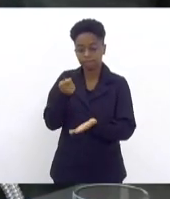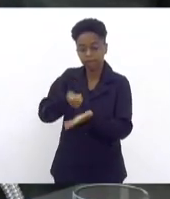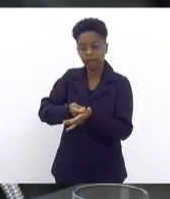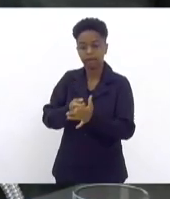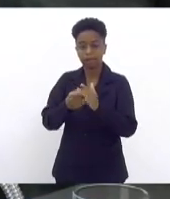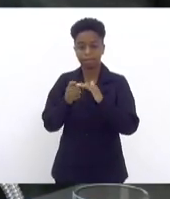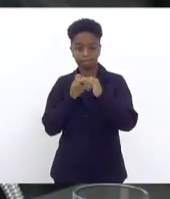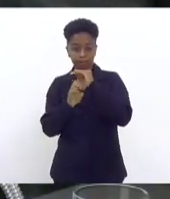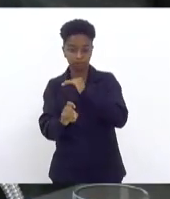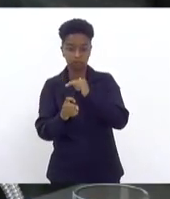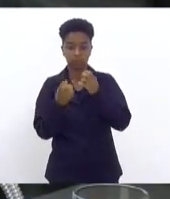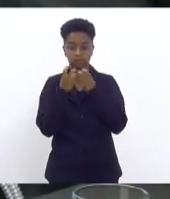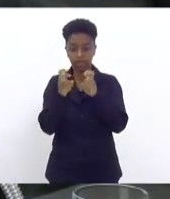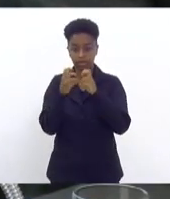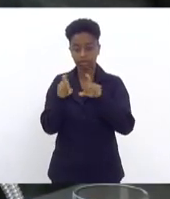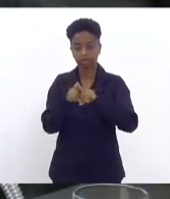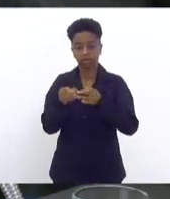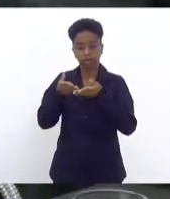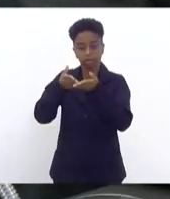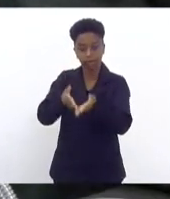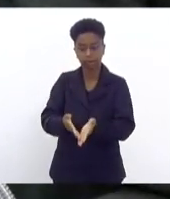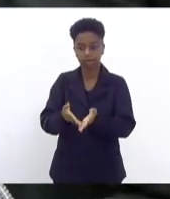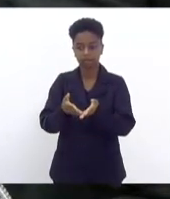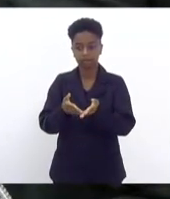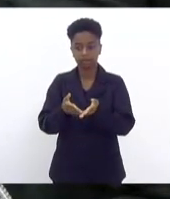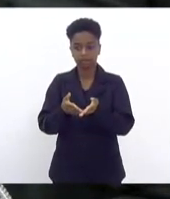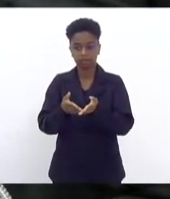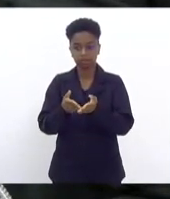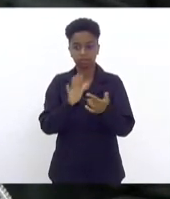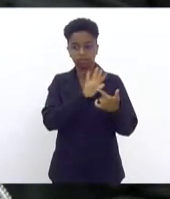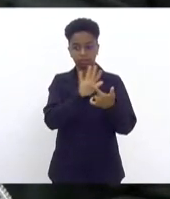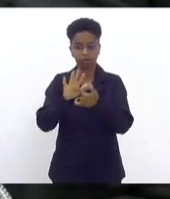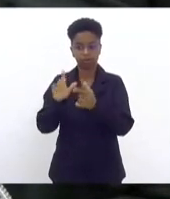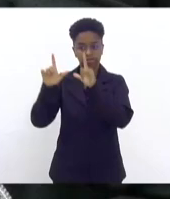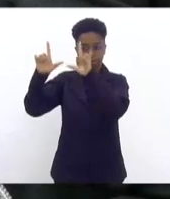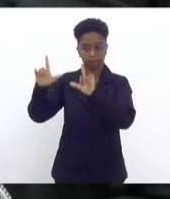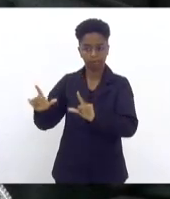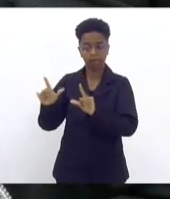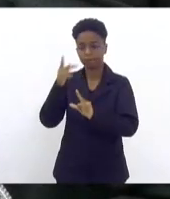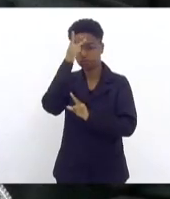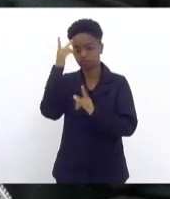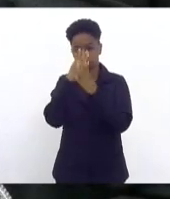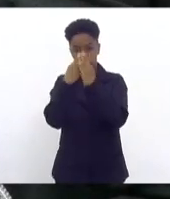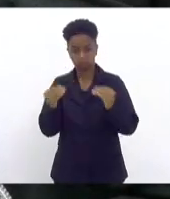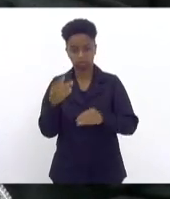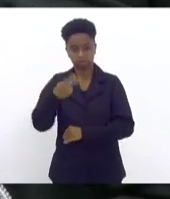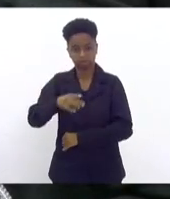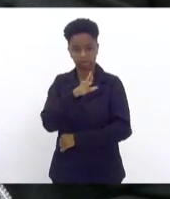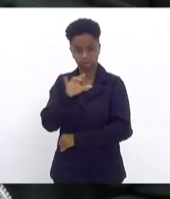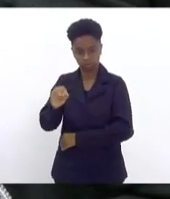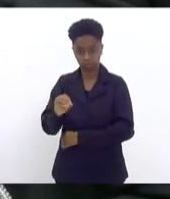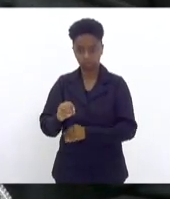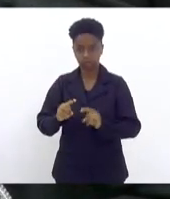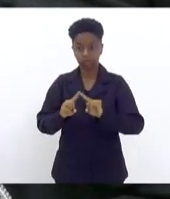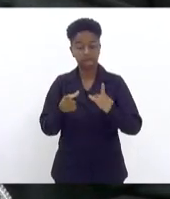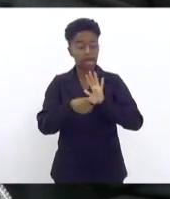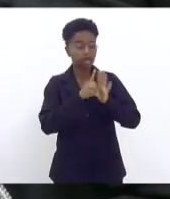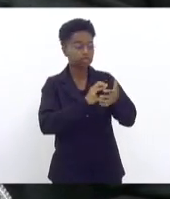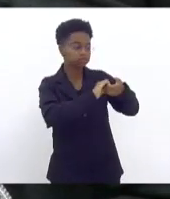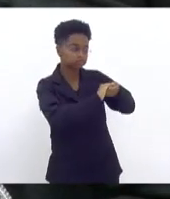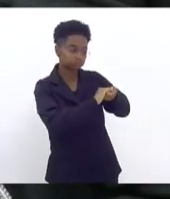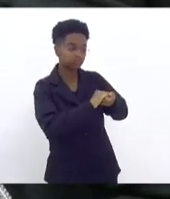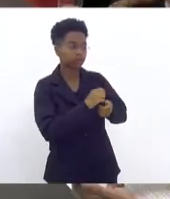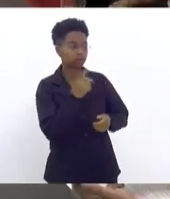exposição ininterrupta de fotos de pessoas desaparecidas no estado do Rio de Janeiro. Não sem antes cumprimentar o vereador. Seja bem-vindo,